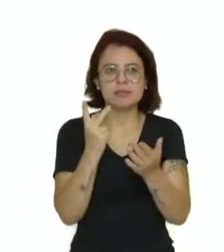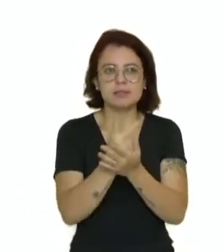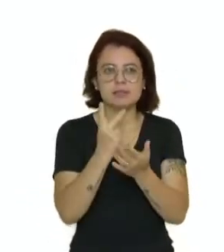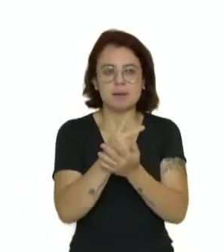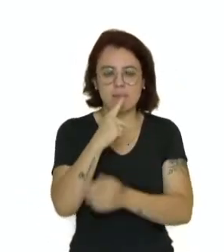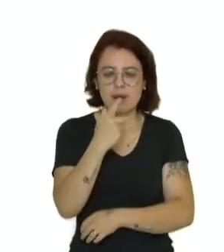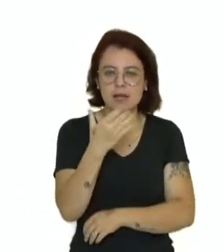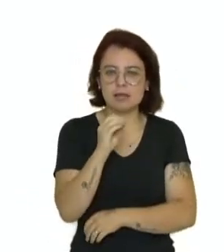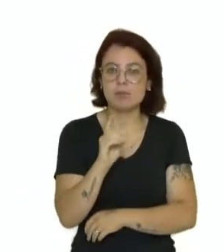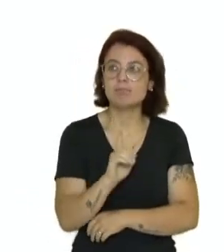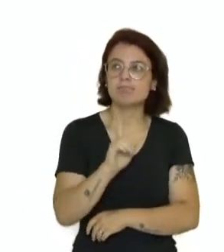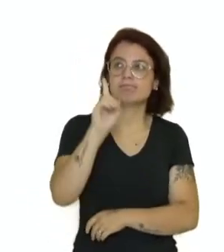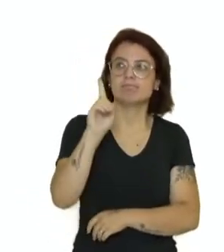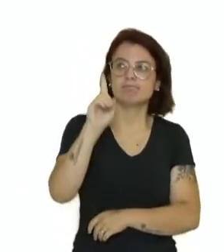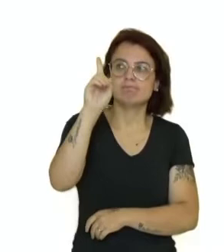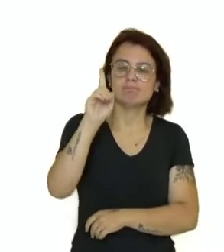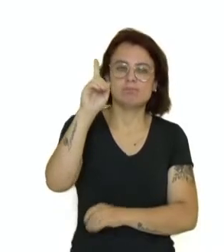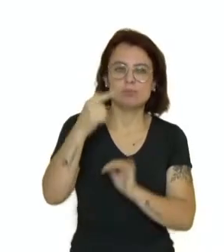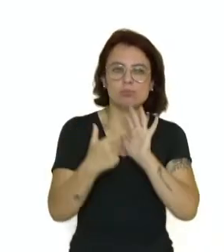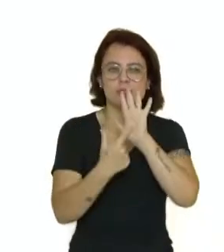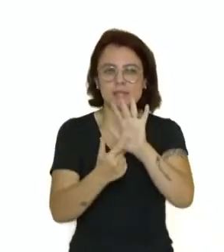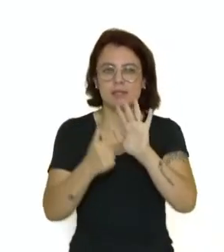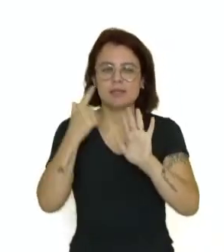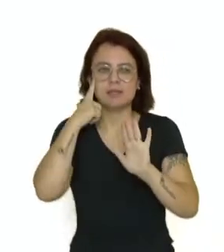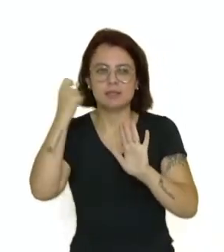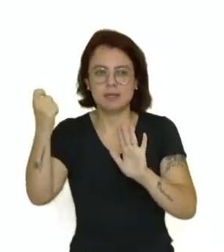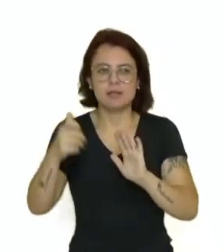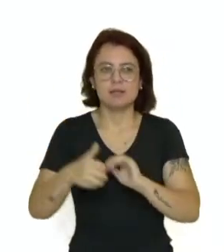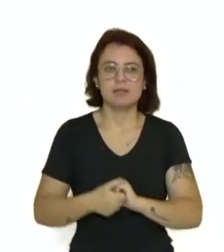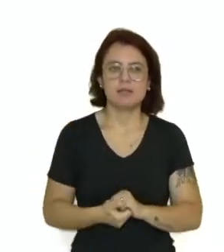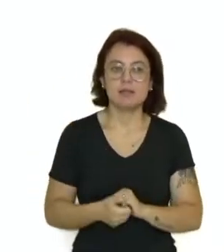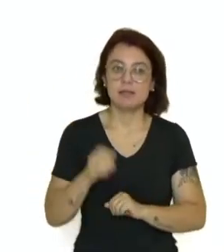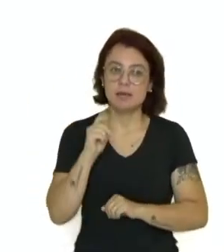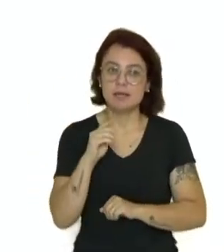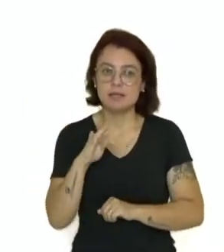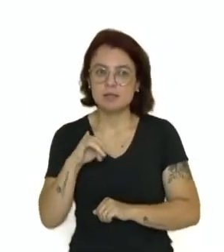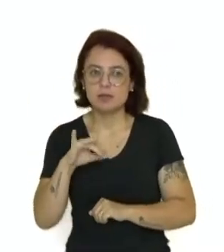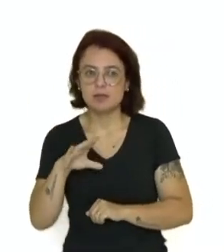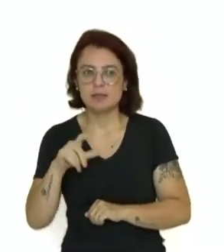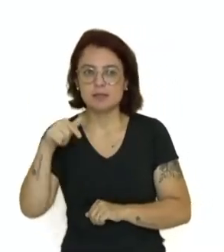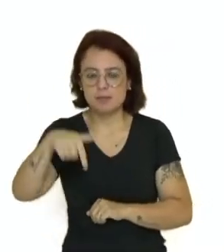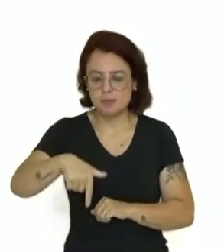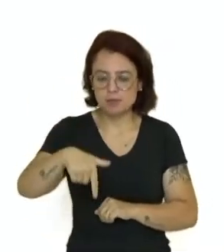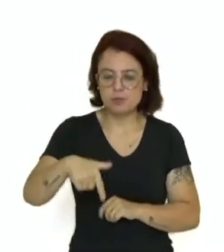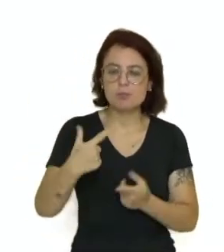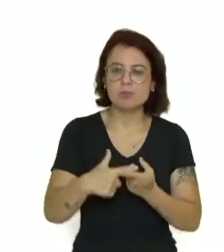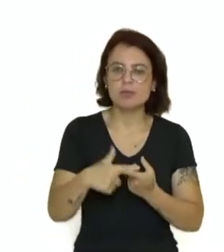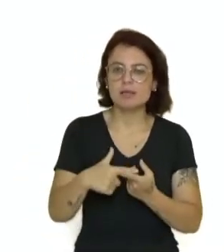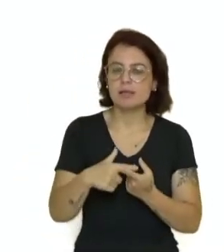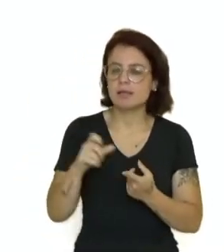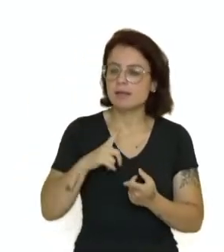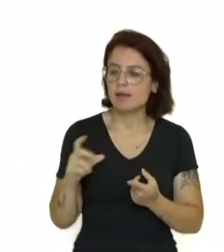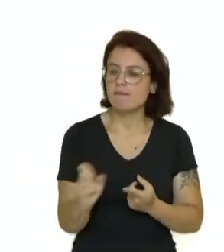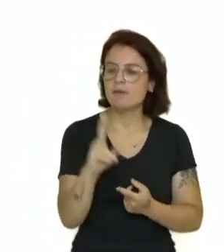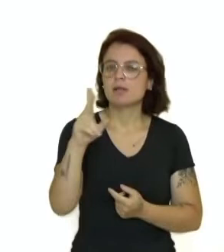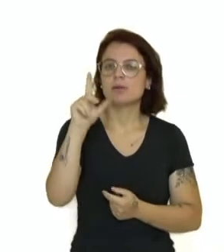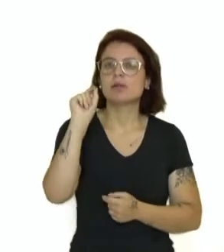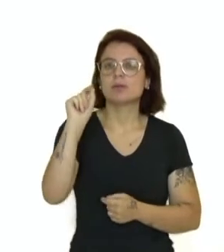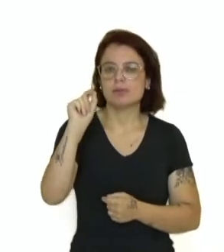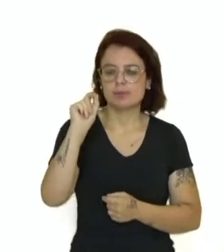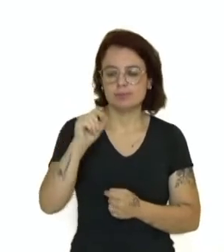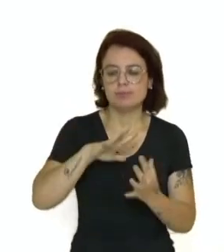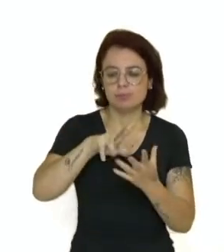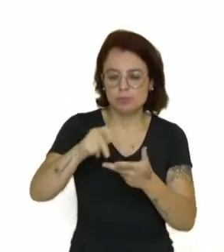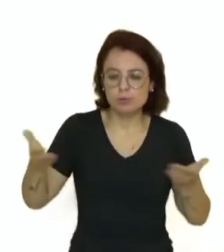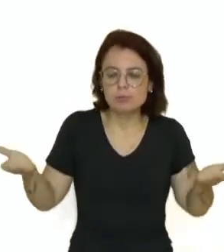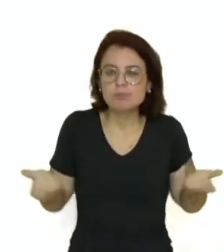cima, justamente porque ele está falando do mundo das ideias, intelectual, e o Aristóteles está apontando para baixo, porque ele valoriza, né, esse